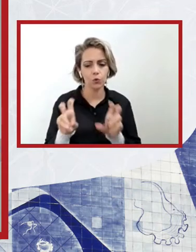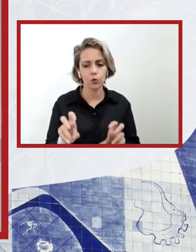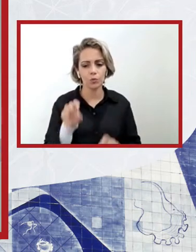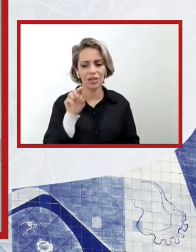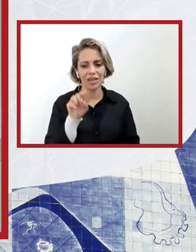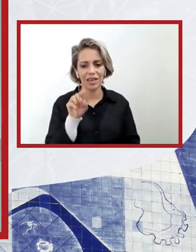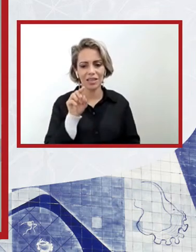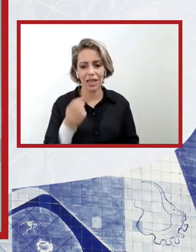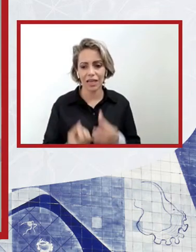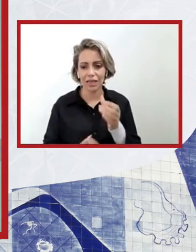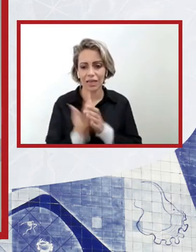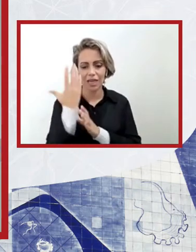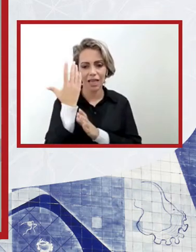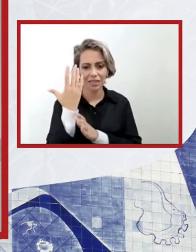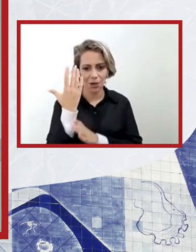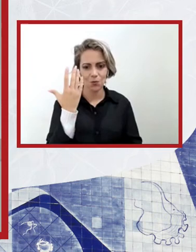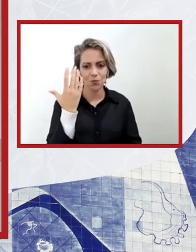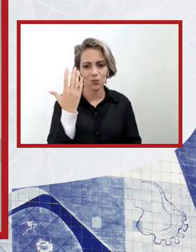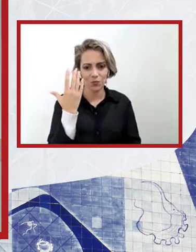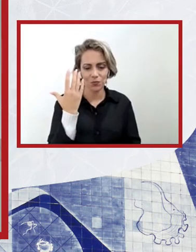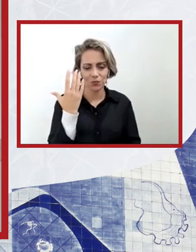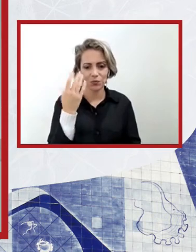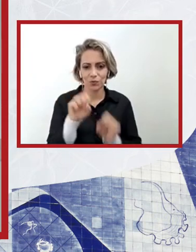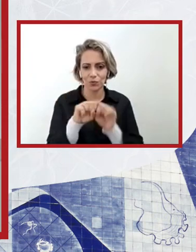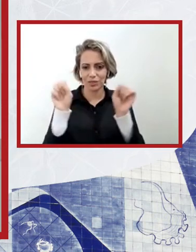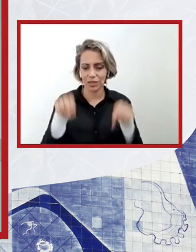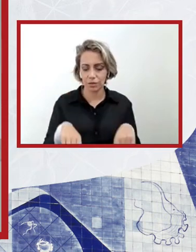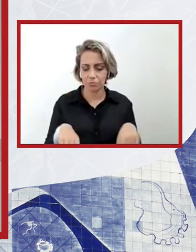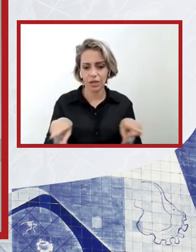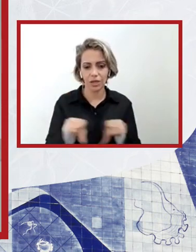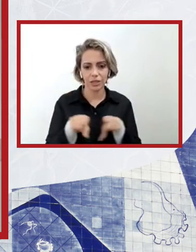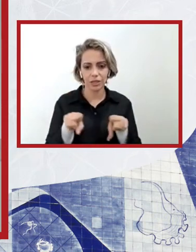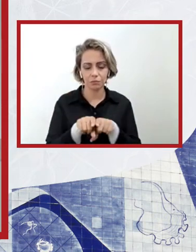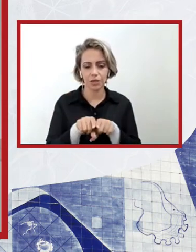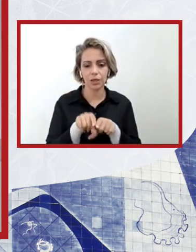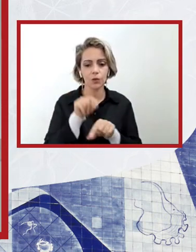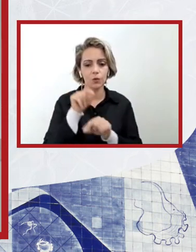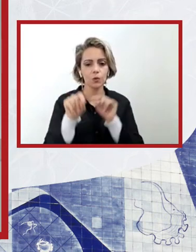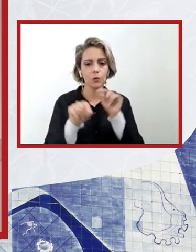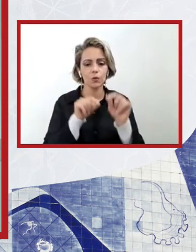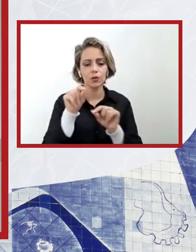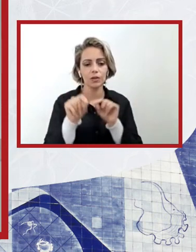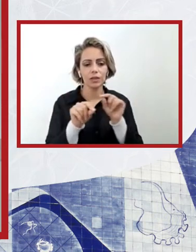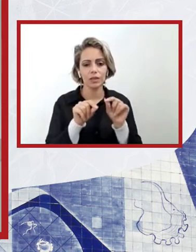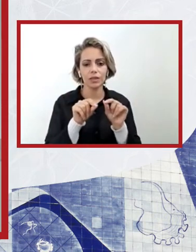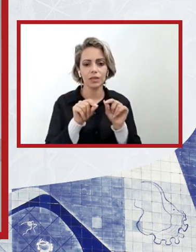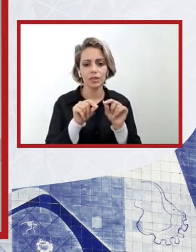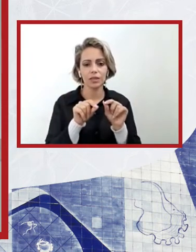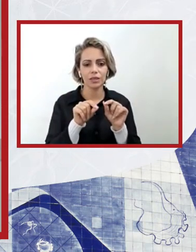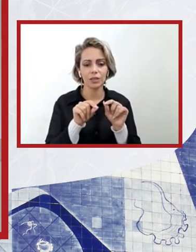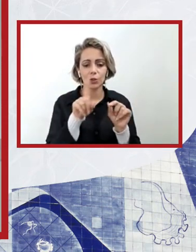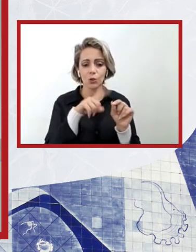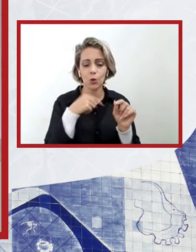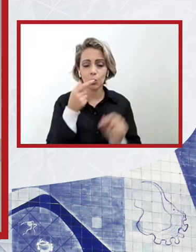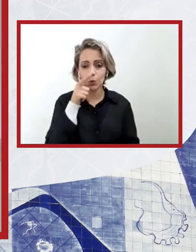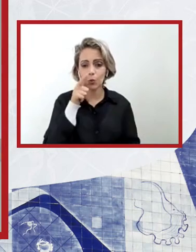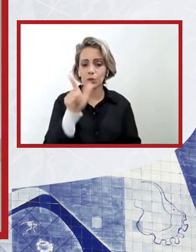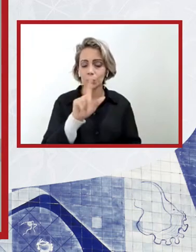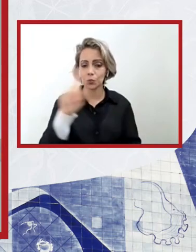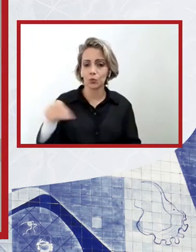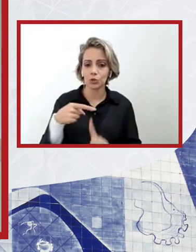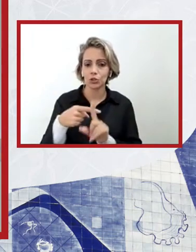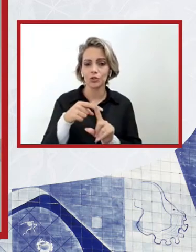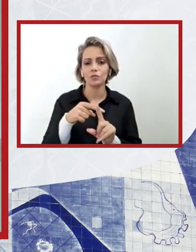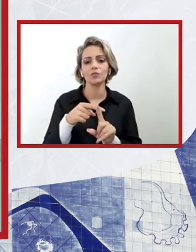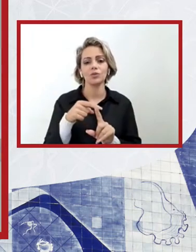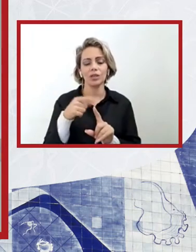dessa criação do sistema e dos frutos que vêm sendo colhidos e aí também de melhorias que têm sido feitas no